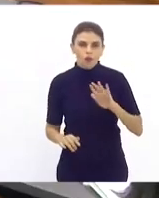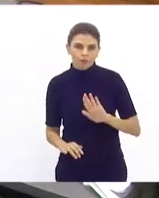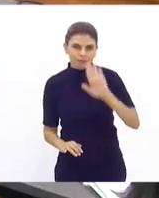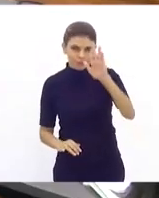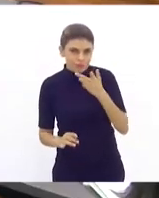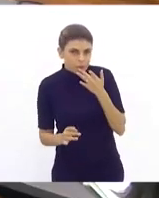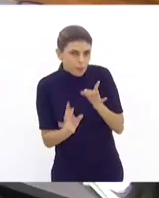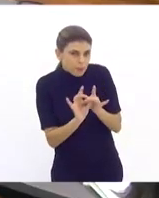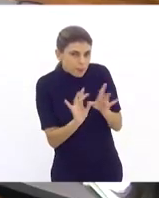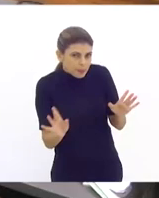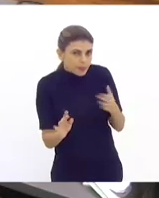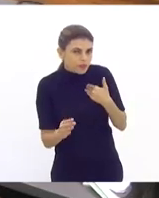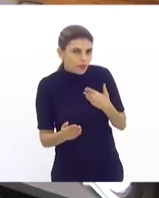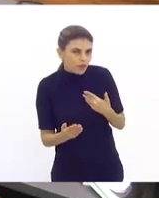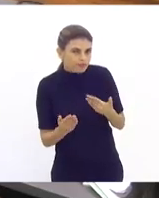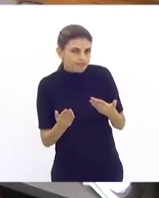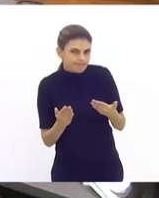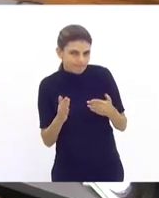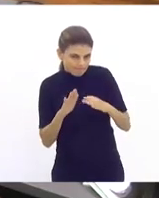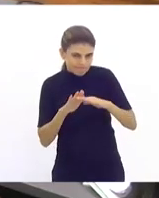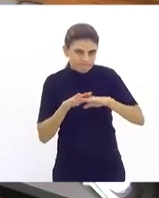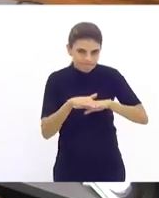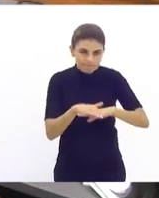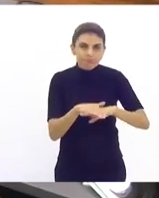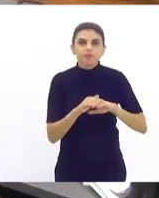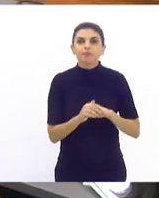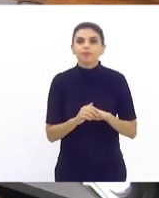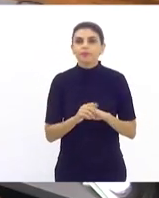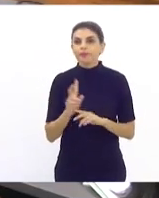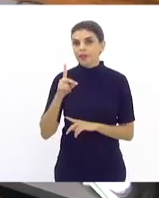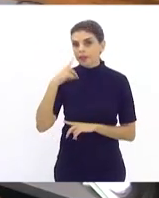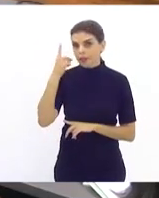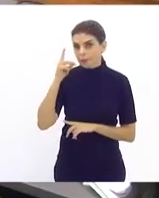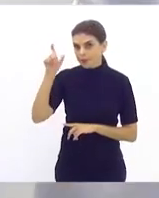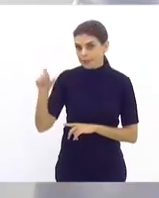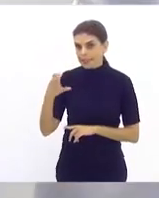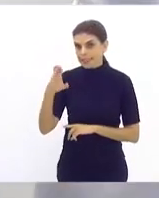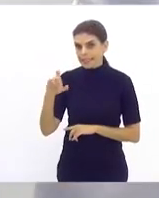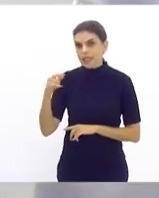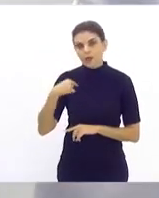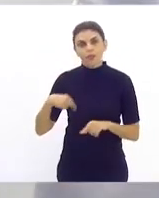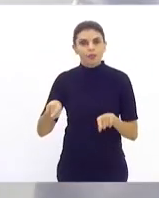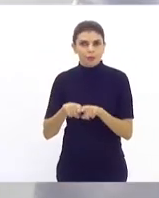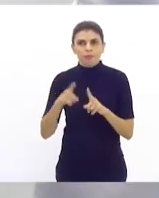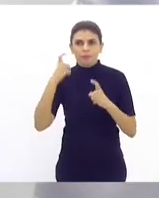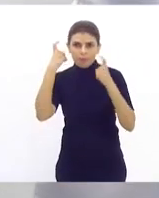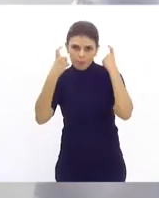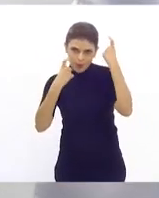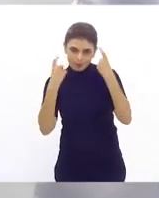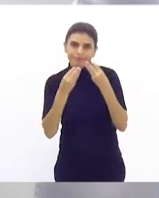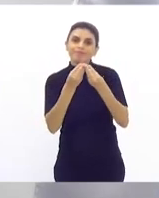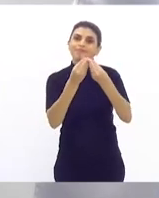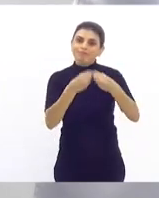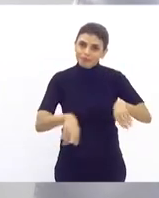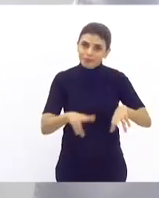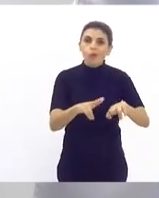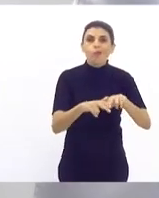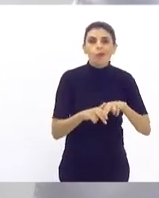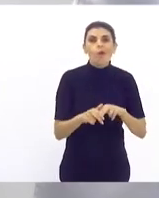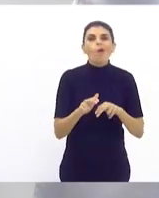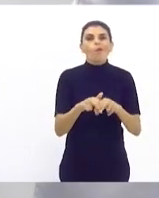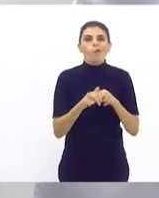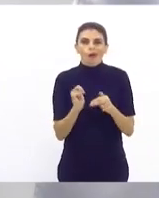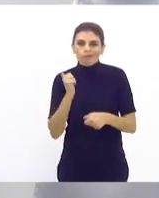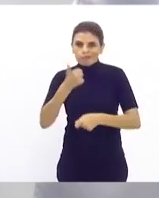Excelência permite, tabalizado o voto de deputada Célia. De fato, foi uma preocupação minha, originalmente pela prejudicabilidade, que foi superada